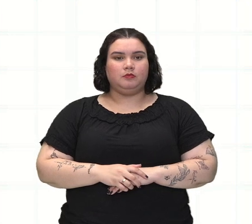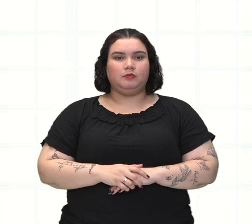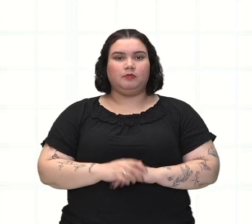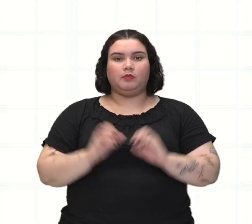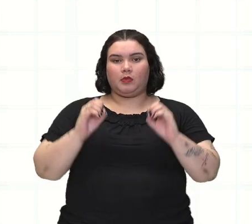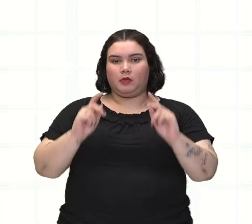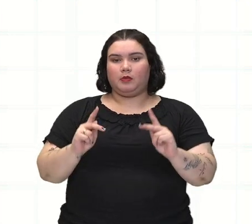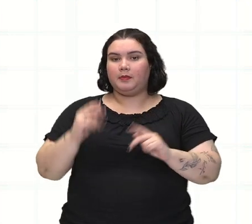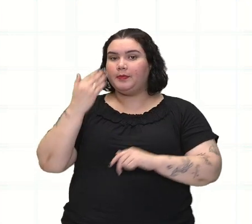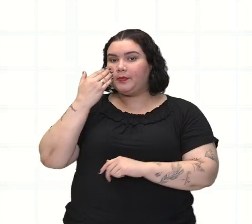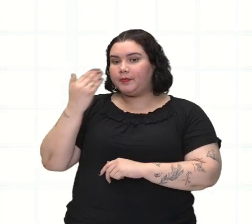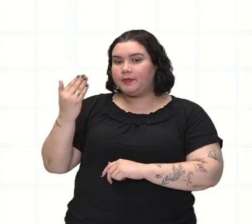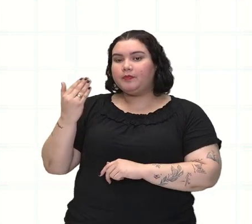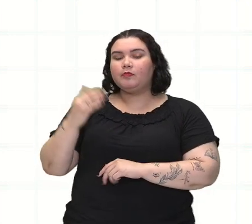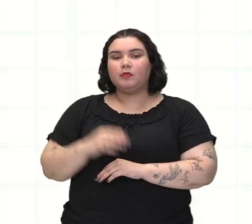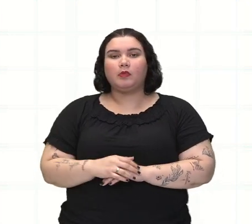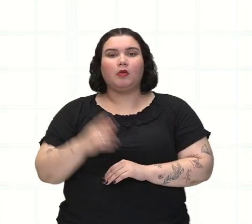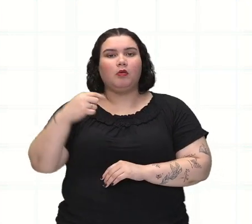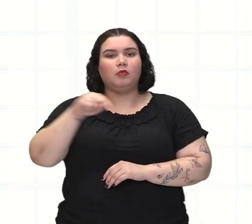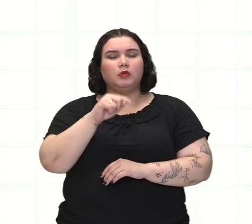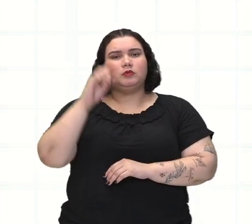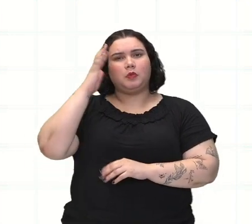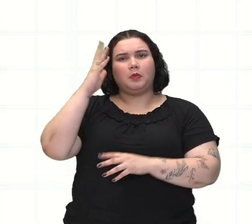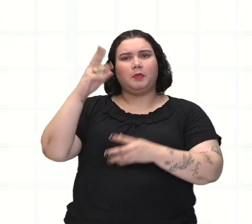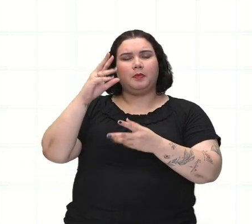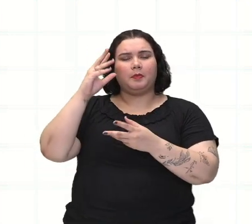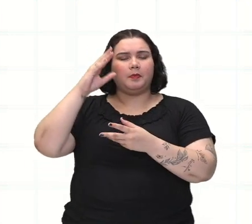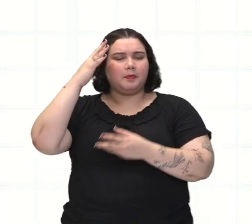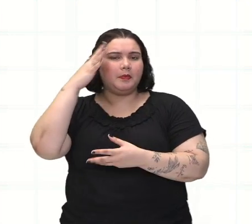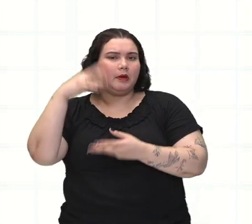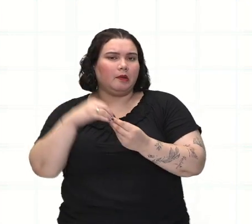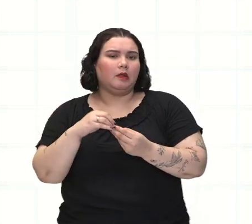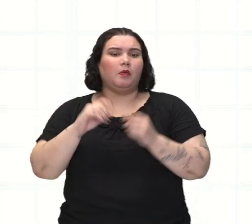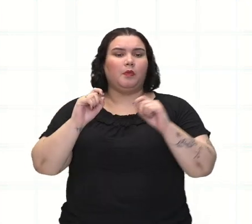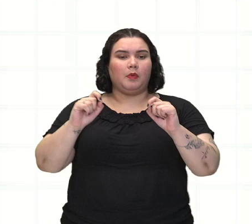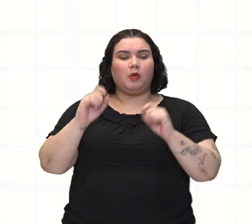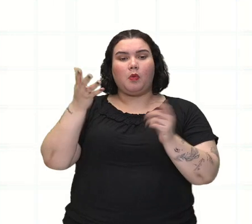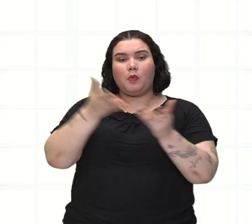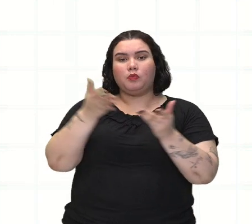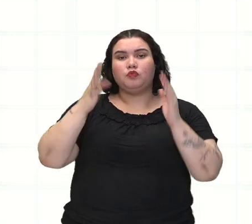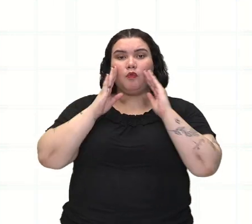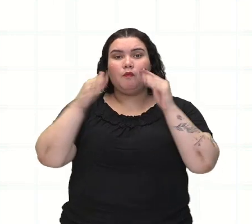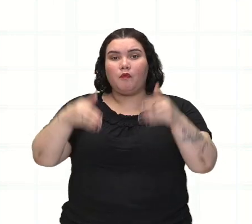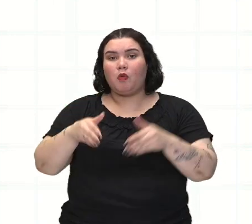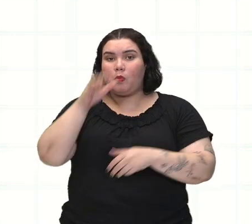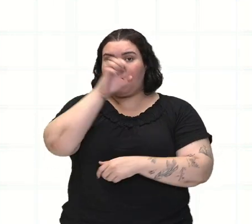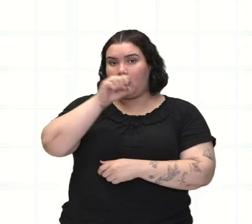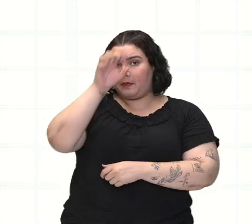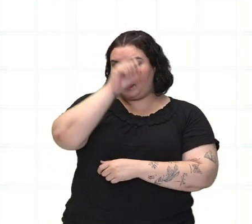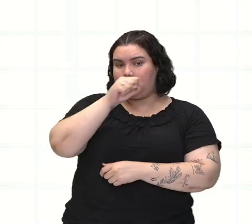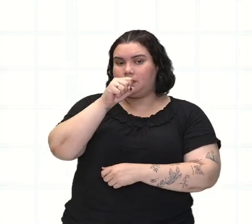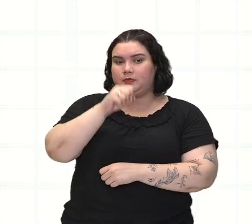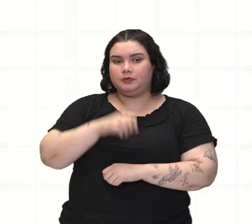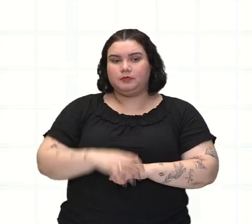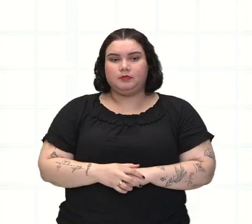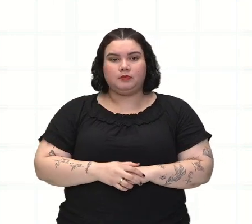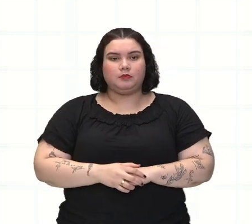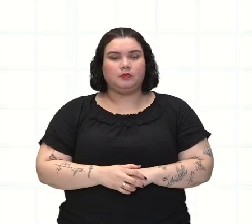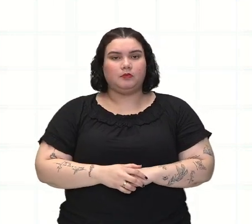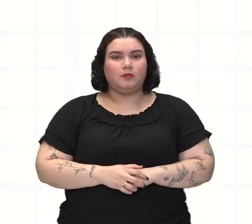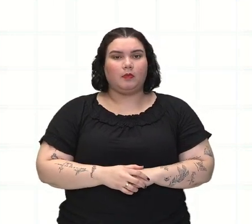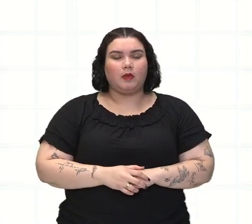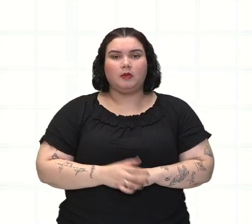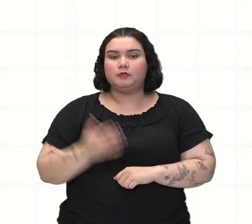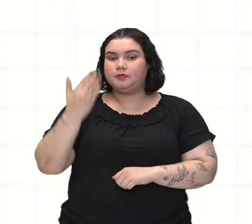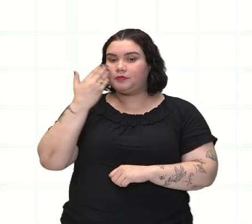de frase, para a gente intensificar o que nós iremos aprender hoje na aula 50. Observe